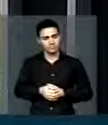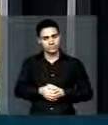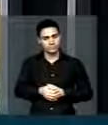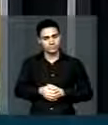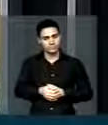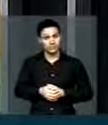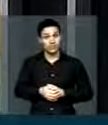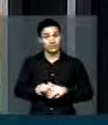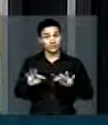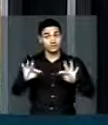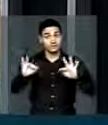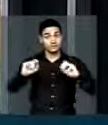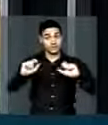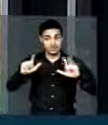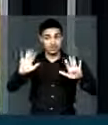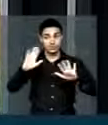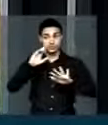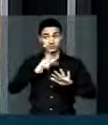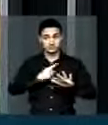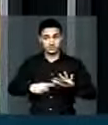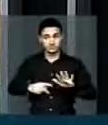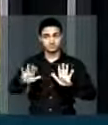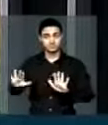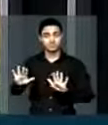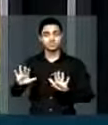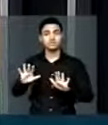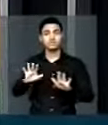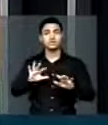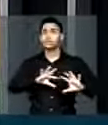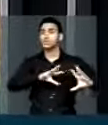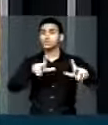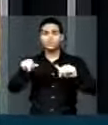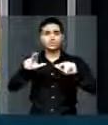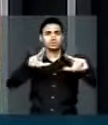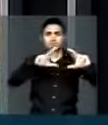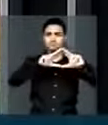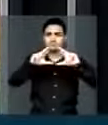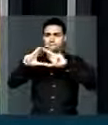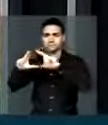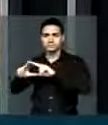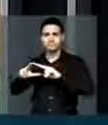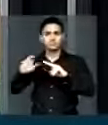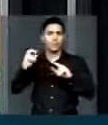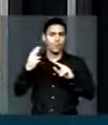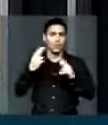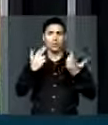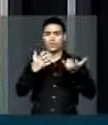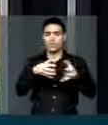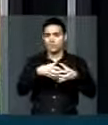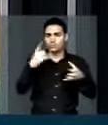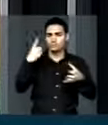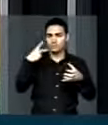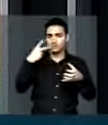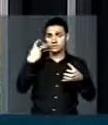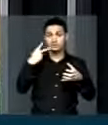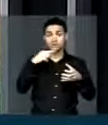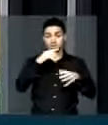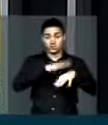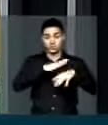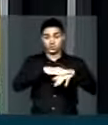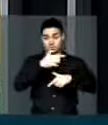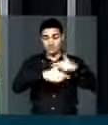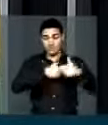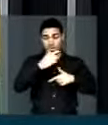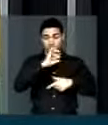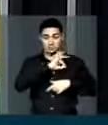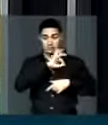Para concluir, senhor presidente, em todas as casas de lei da nossa querida Rondônia, o ofício desses policiais garante o